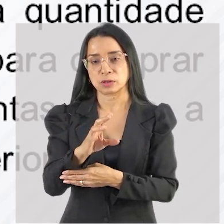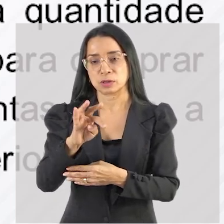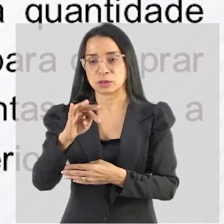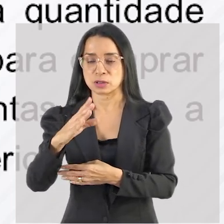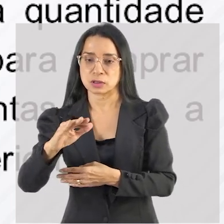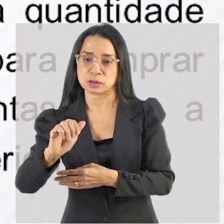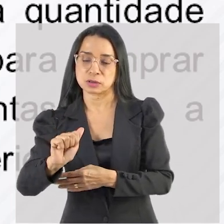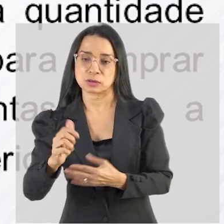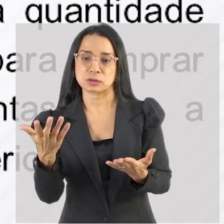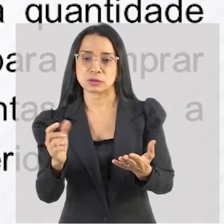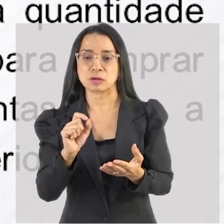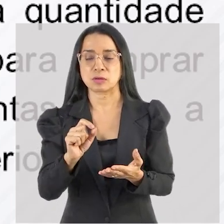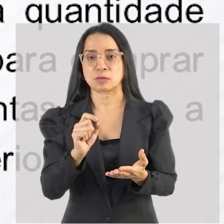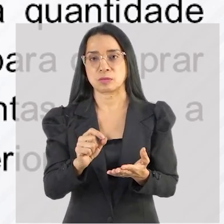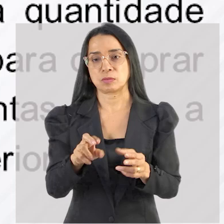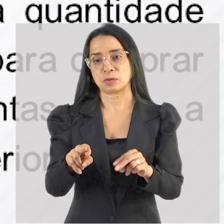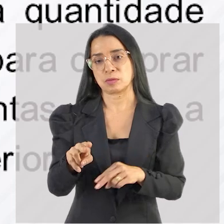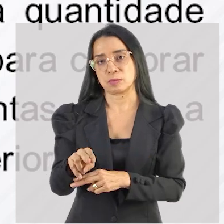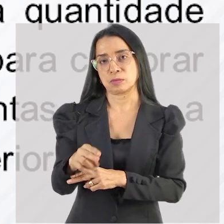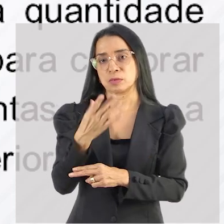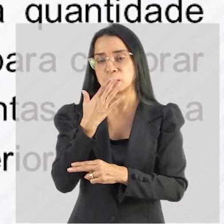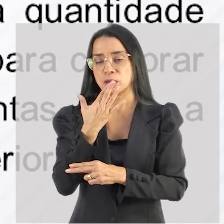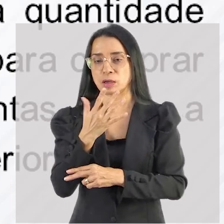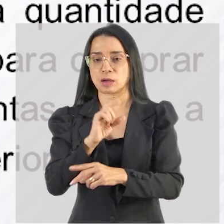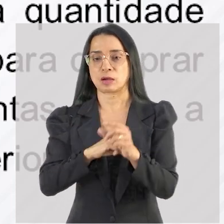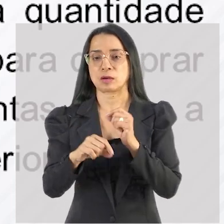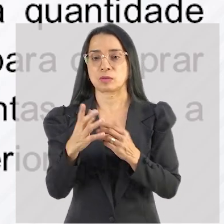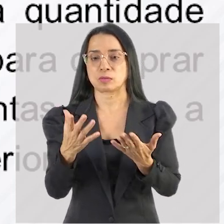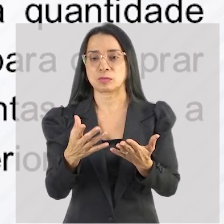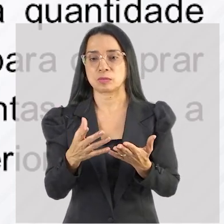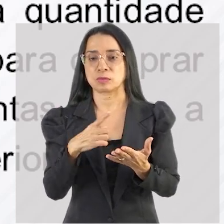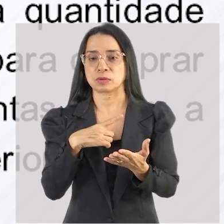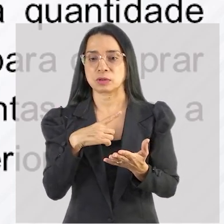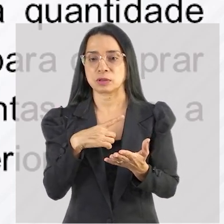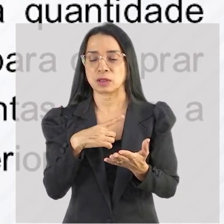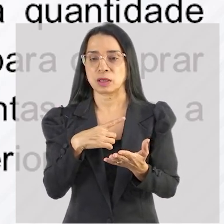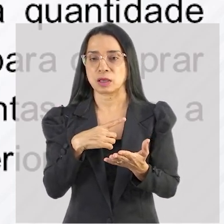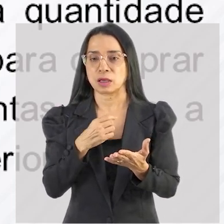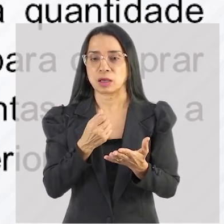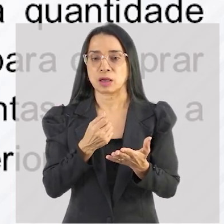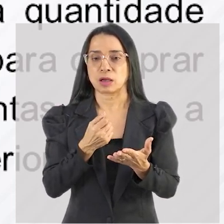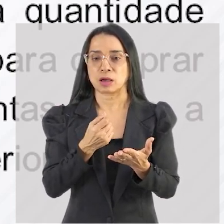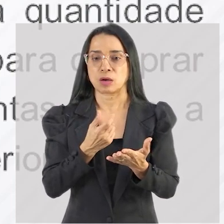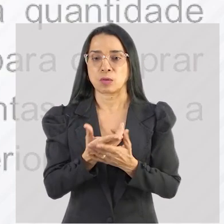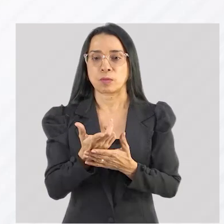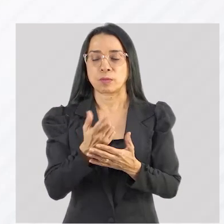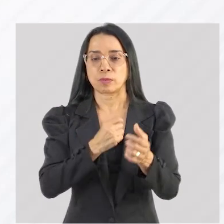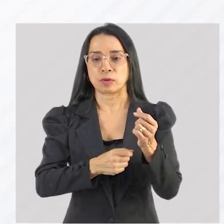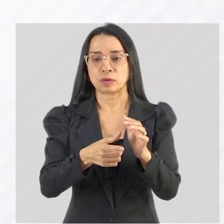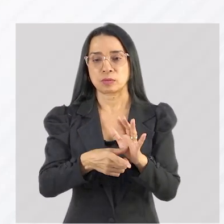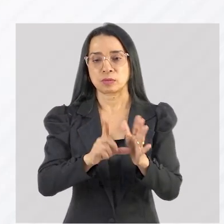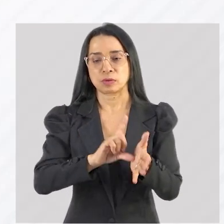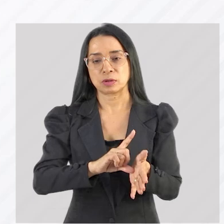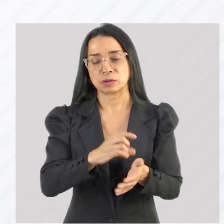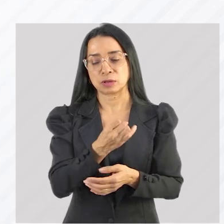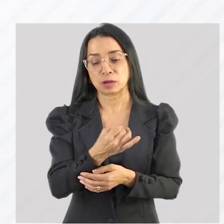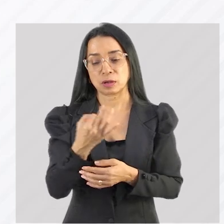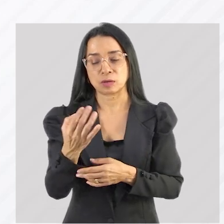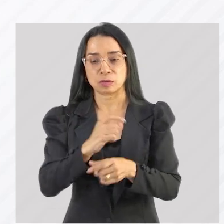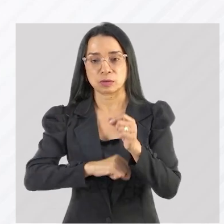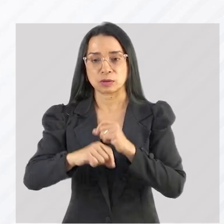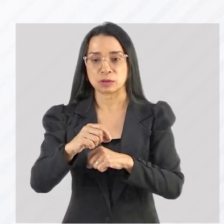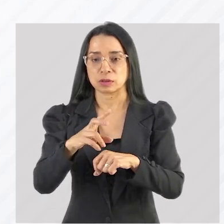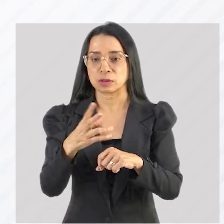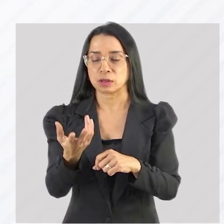tinta, com a mesma tonalidade que havia comprado anteriormente. A quantidade de